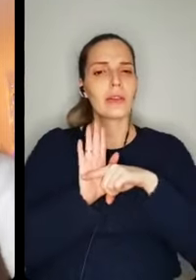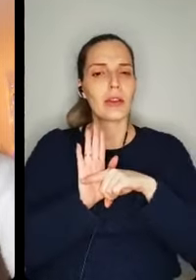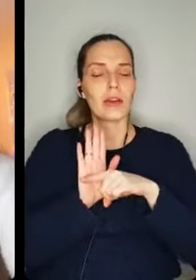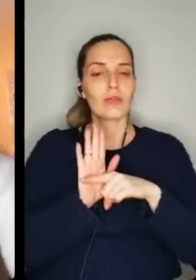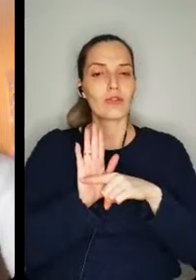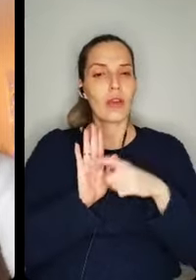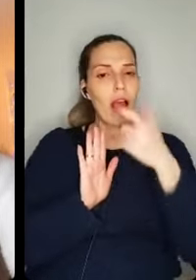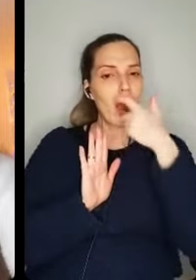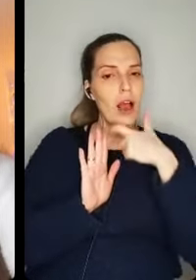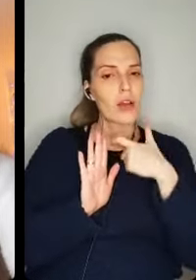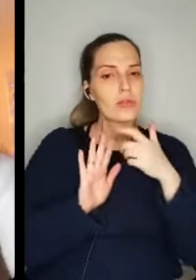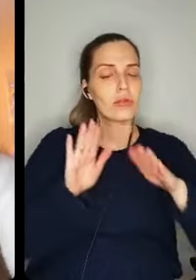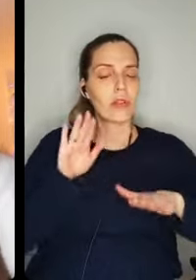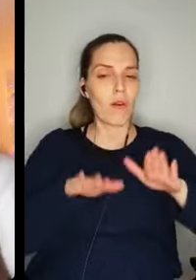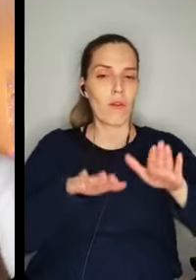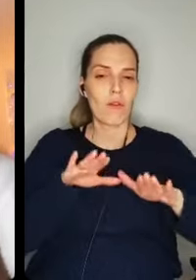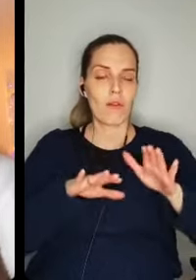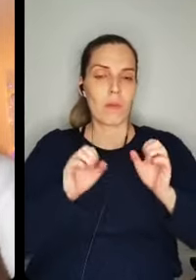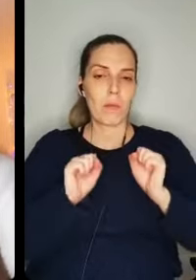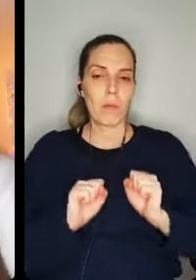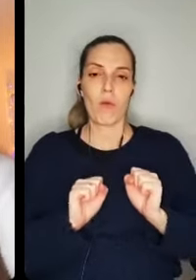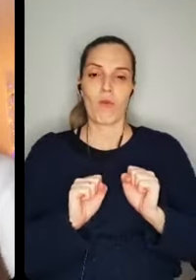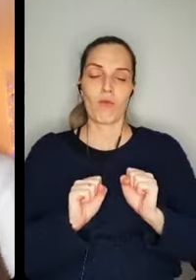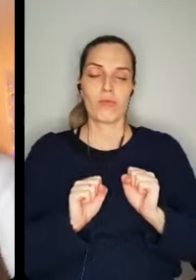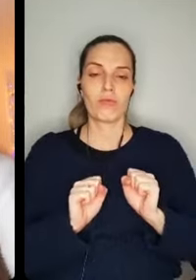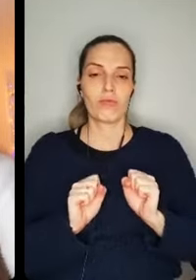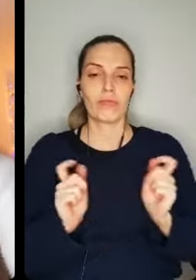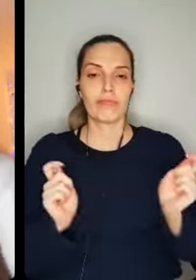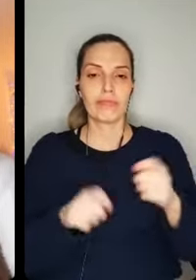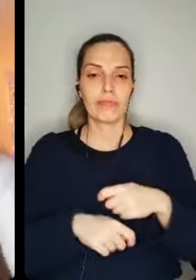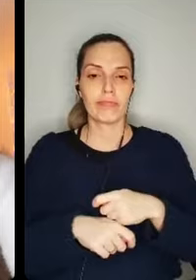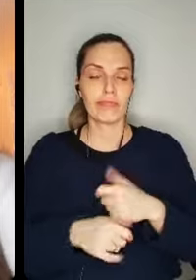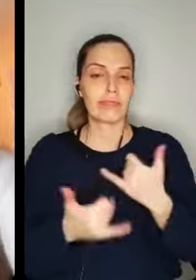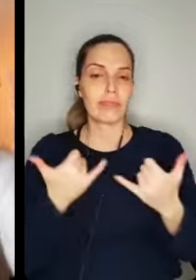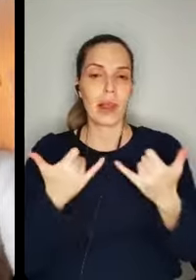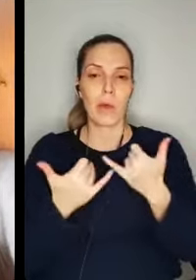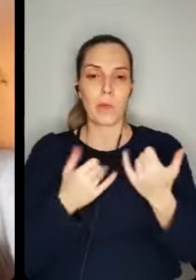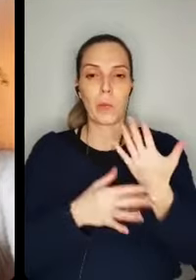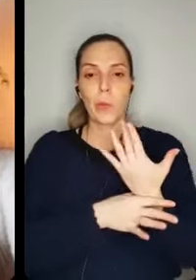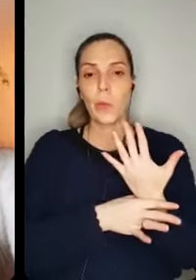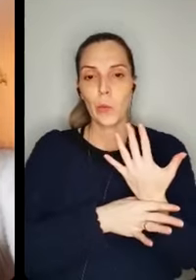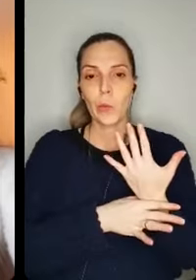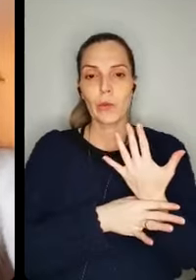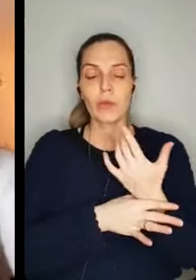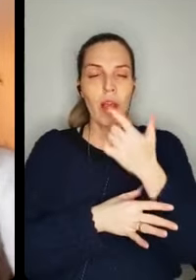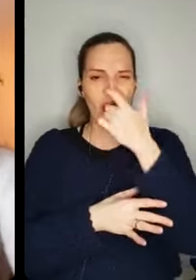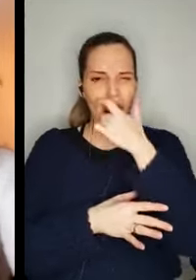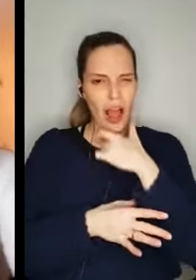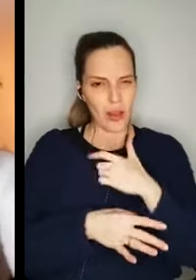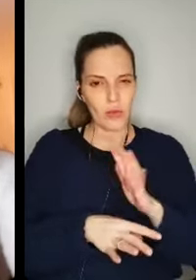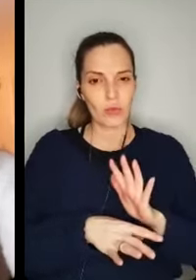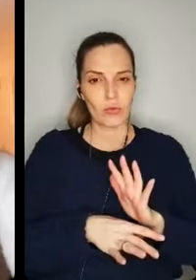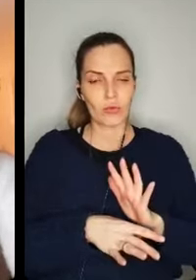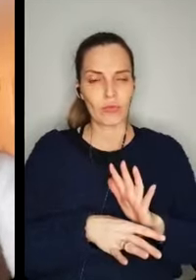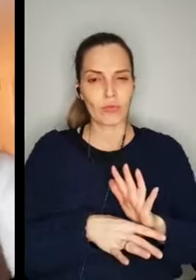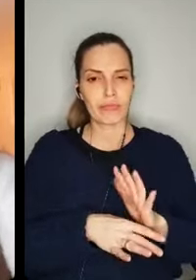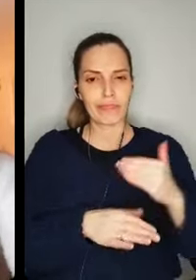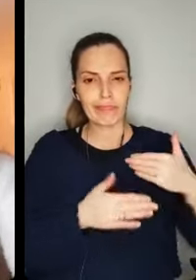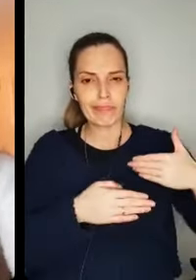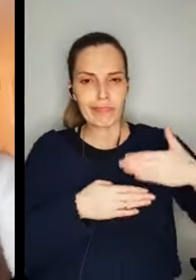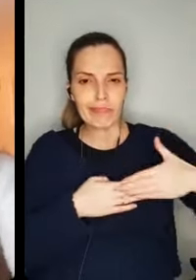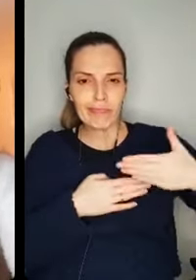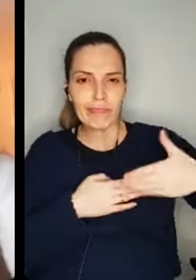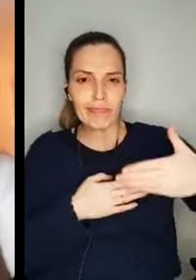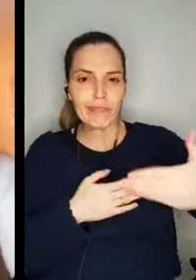que poderia ter alguma possibilidade, por exemplo, na URGS, se eu não me engano, tu vai até uma etapa e aí depois tu vai escolhendo